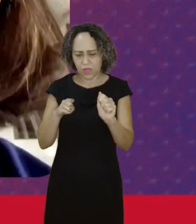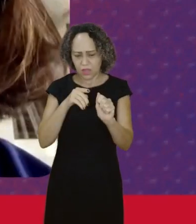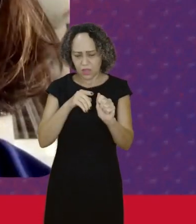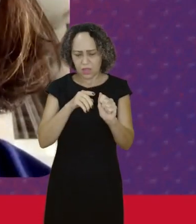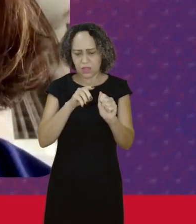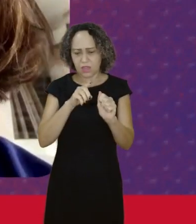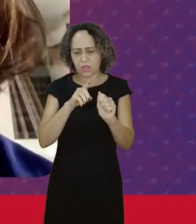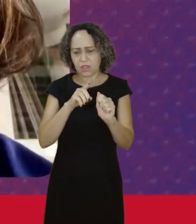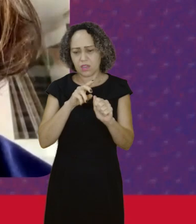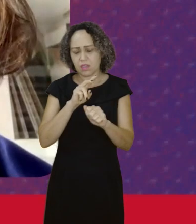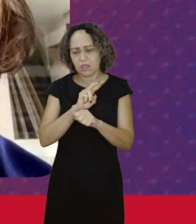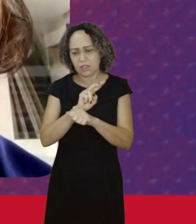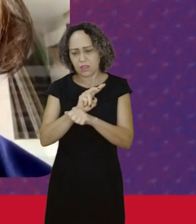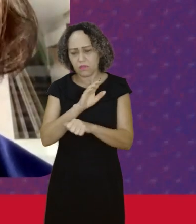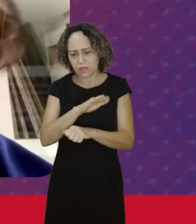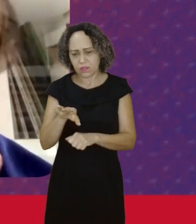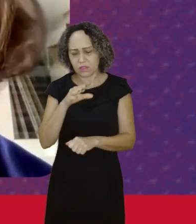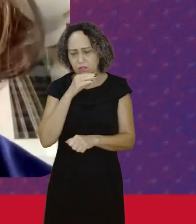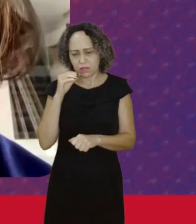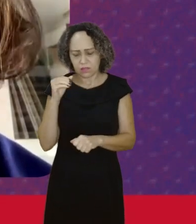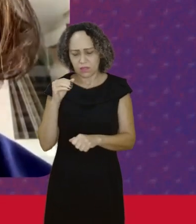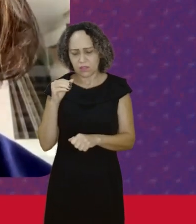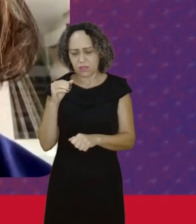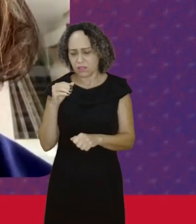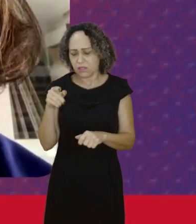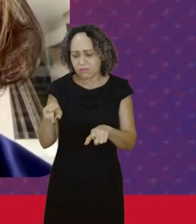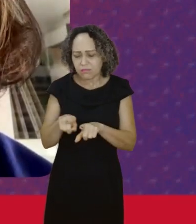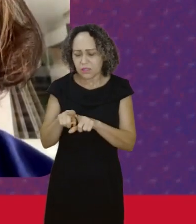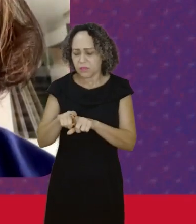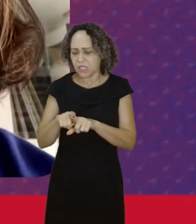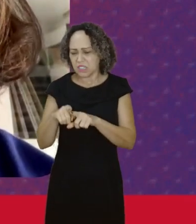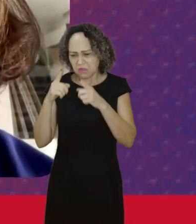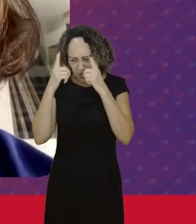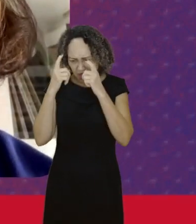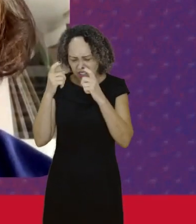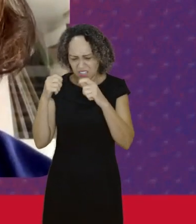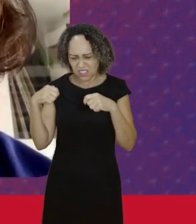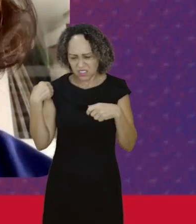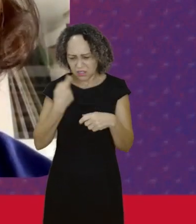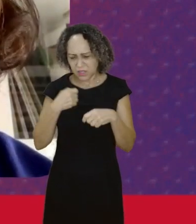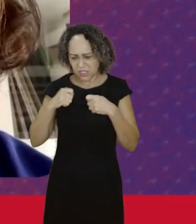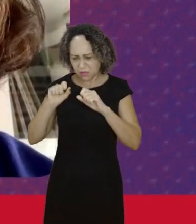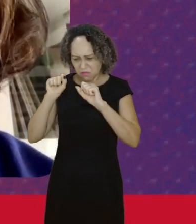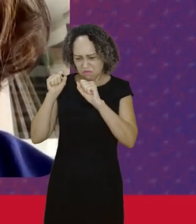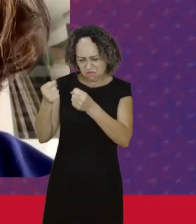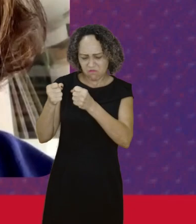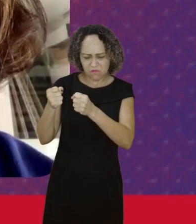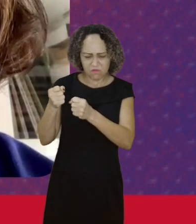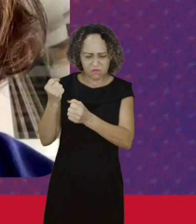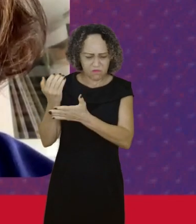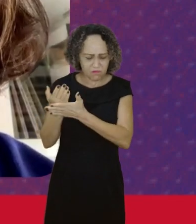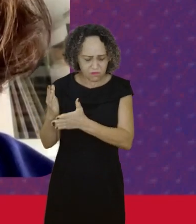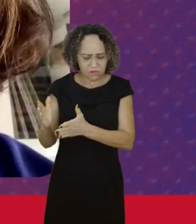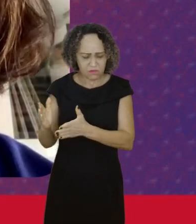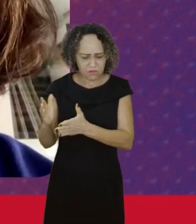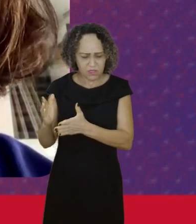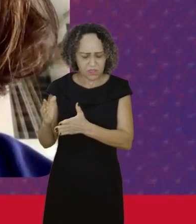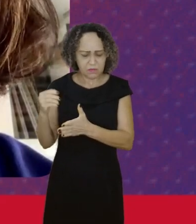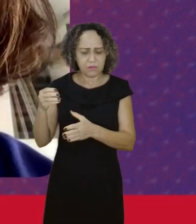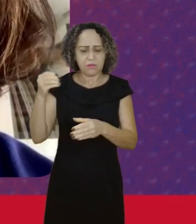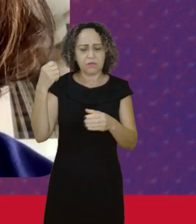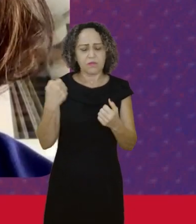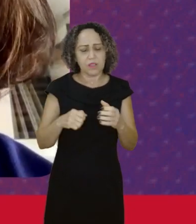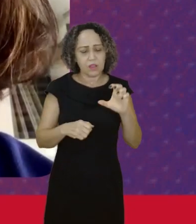direitos humanos e o combate à violência, qualquer forma de violência, deve estar presente no ensino fundamental. Ou seja, o